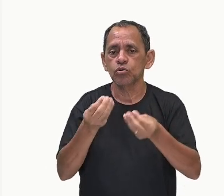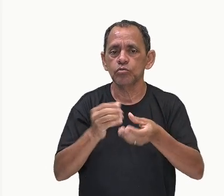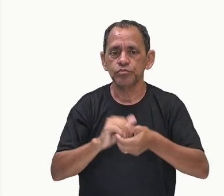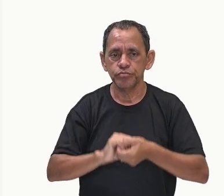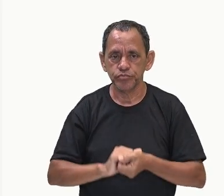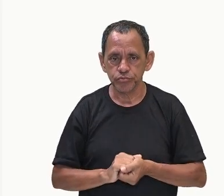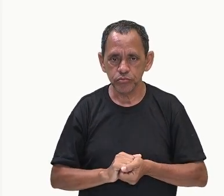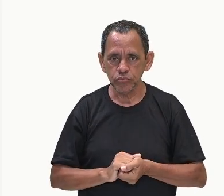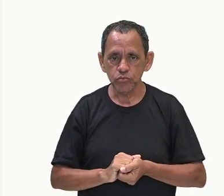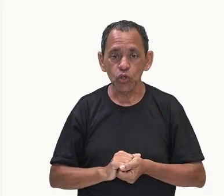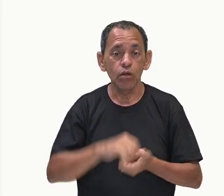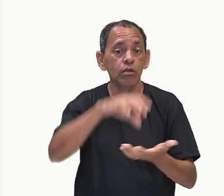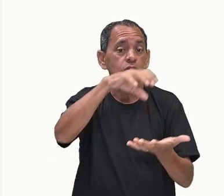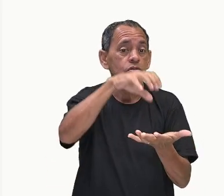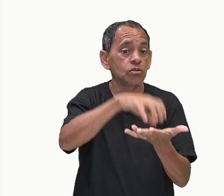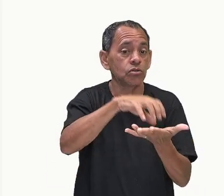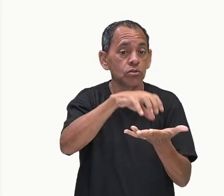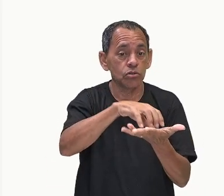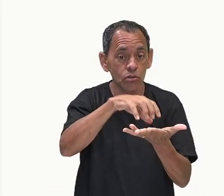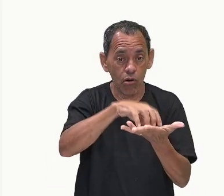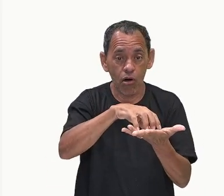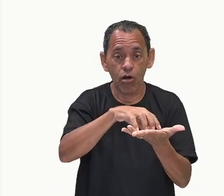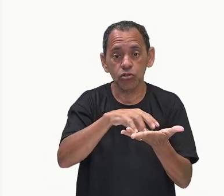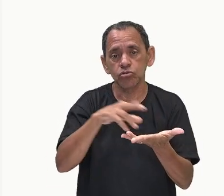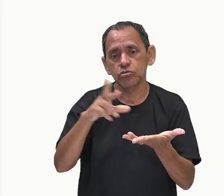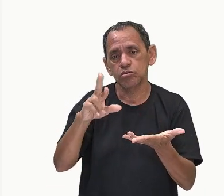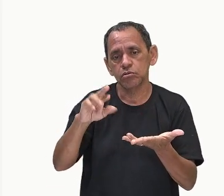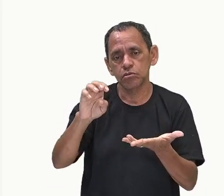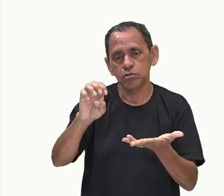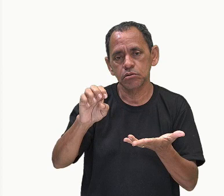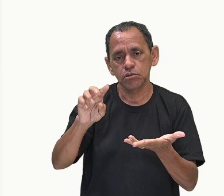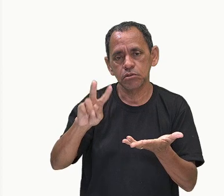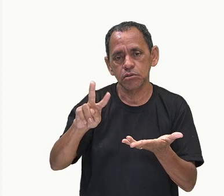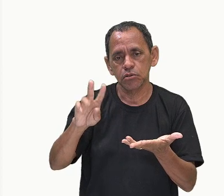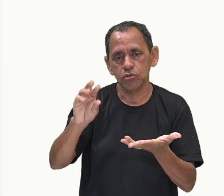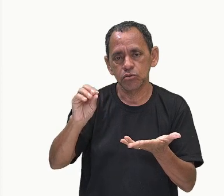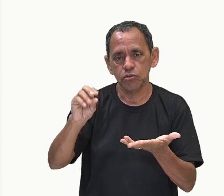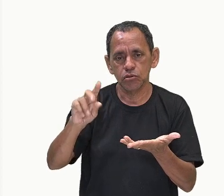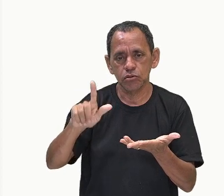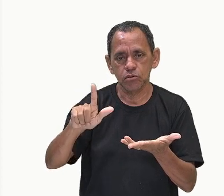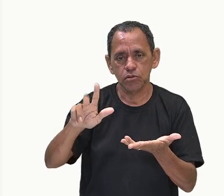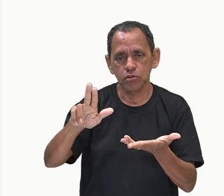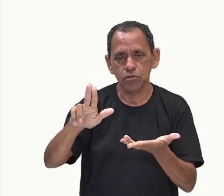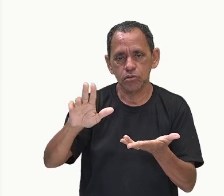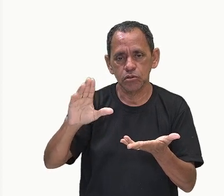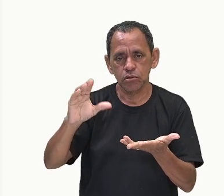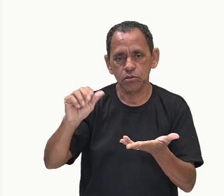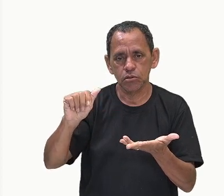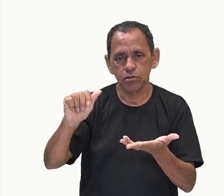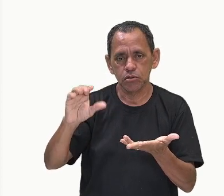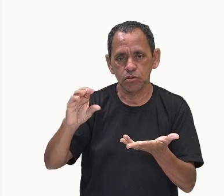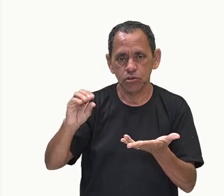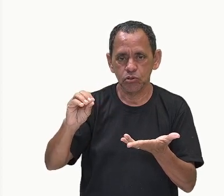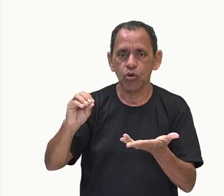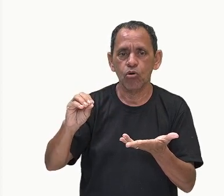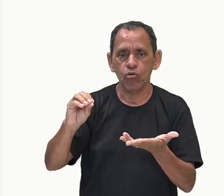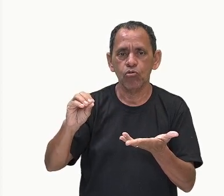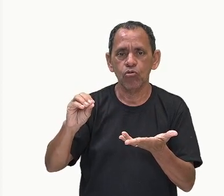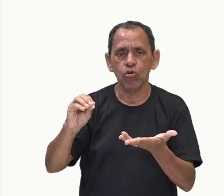de sólido por revolução, né? Sólido de revolução, que a gente pega aí a princípio